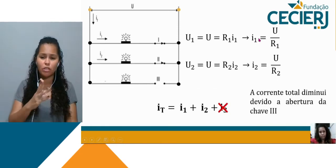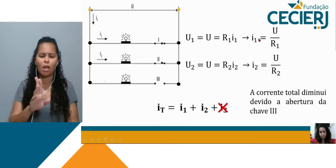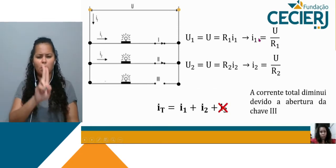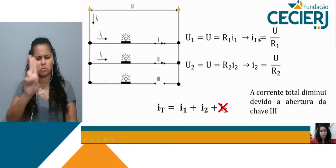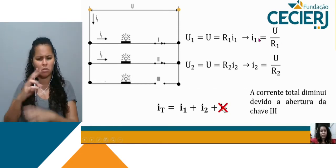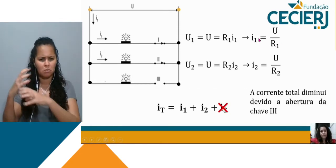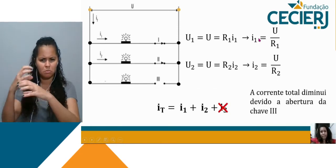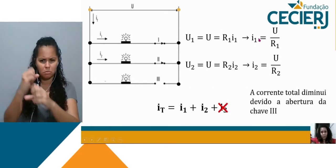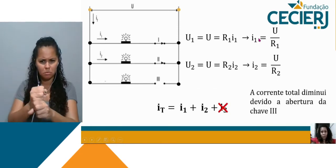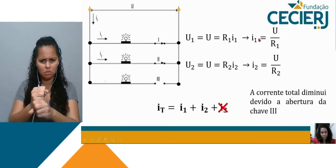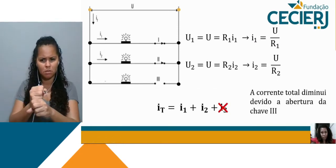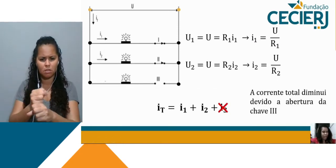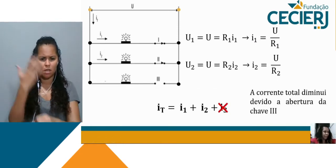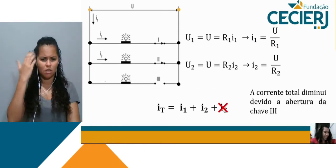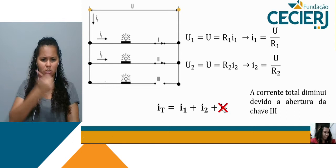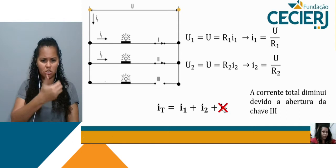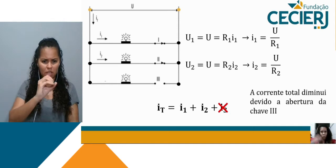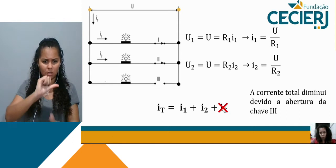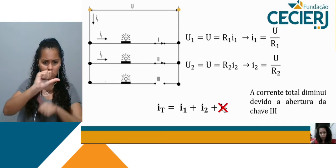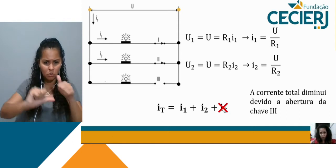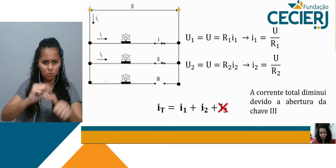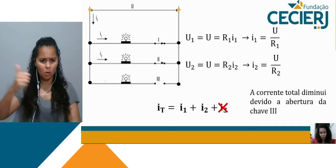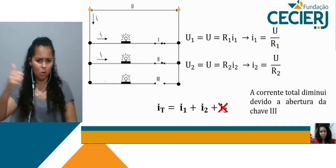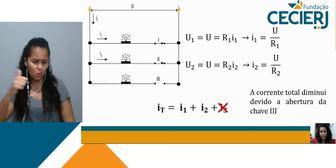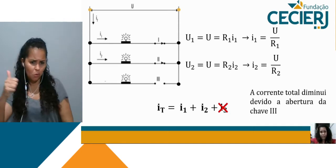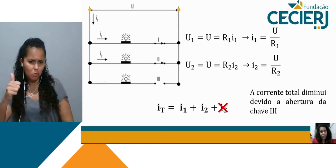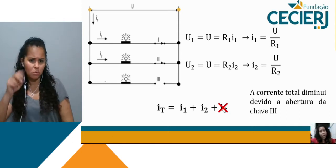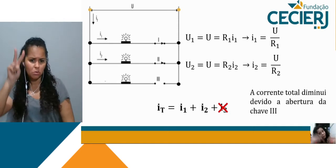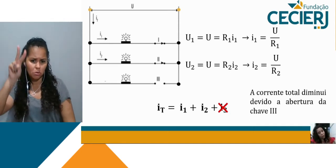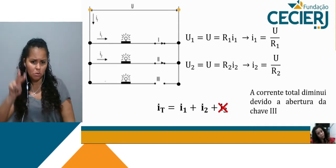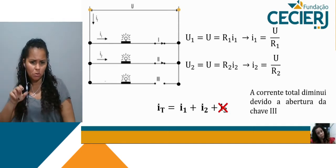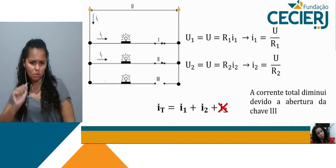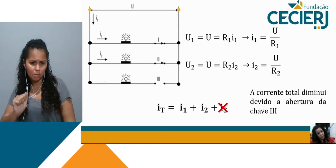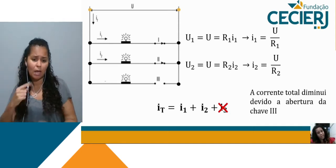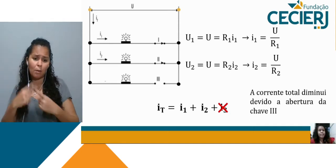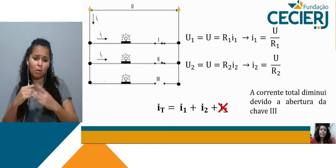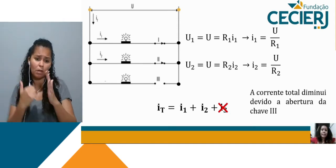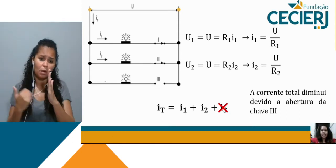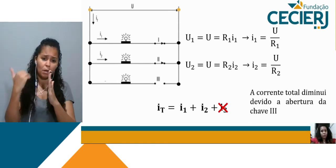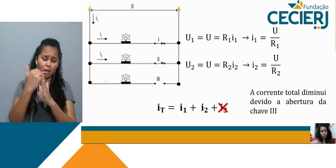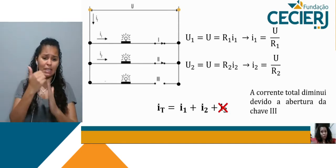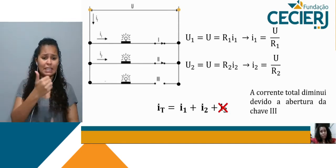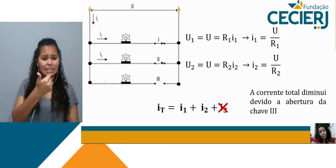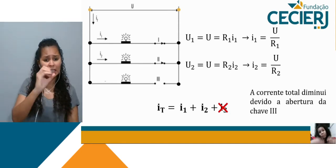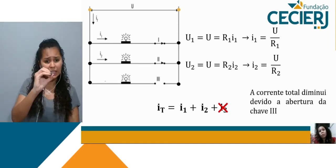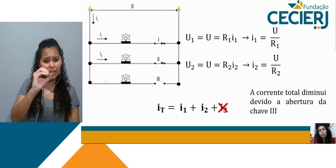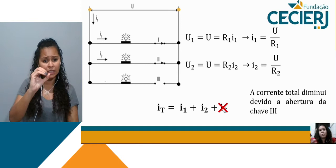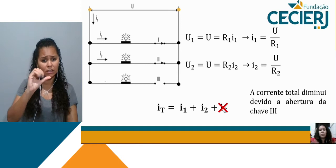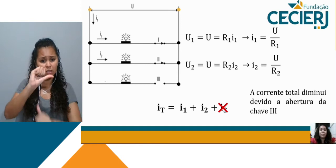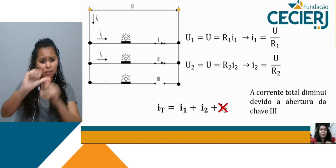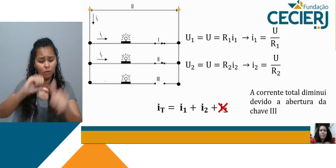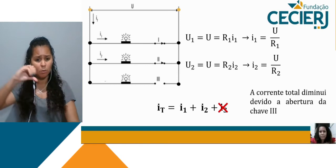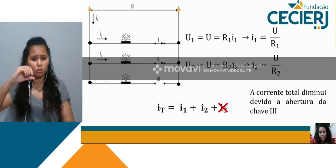aqui. Que eu sei que se a minha corrente era 10 e virou 11 amperes, é porque ela aumentou. Se ela era 10 e virou 9, é porque ela